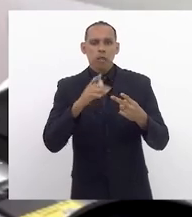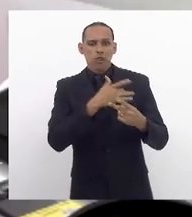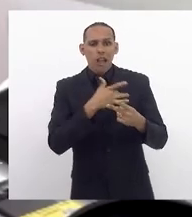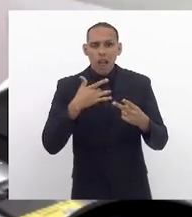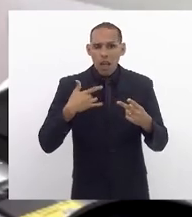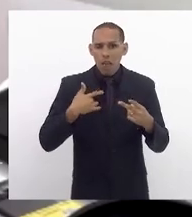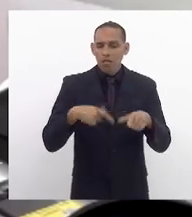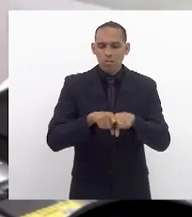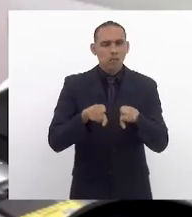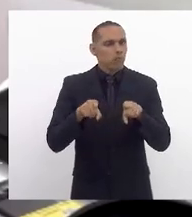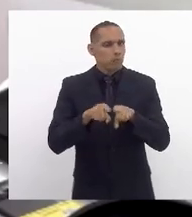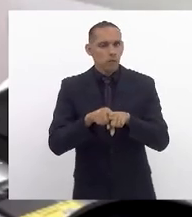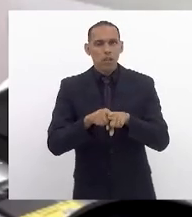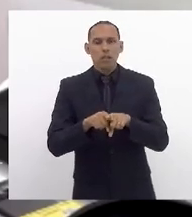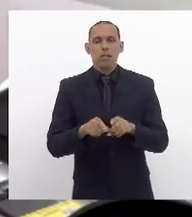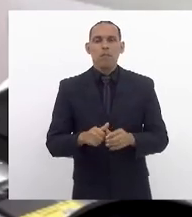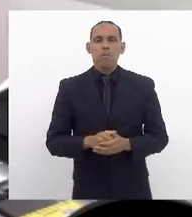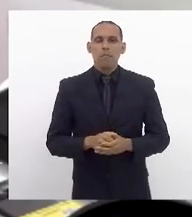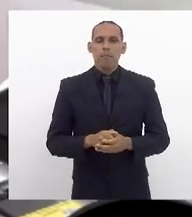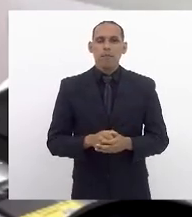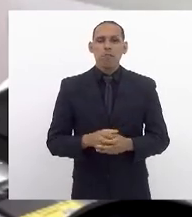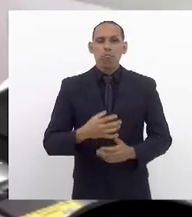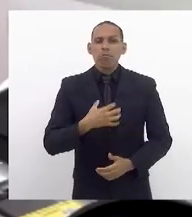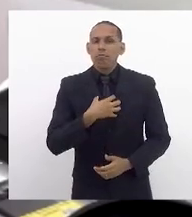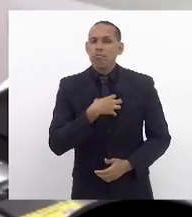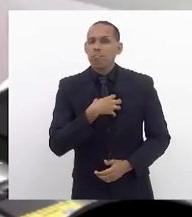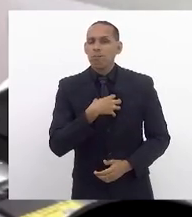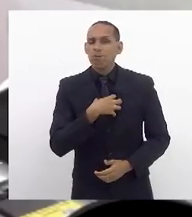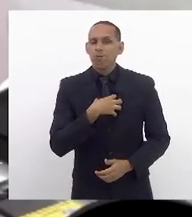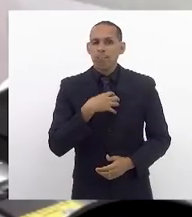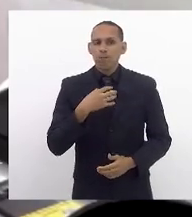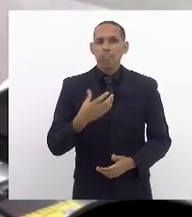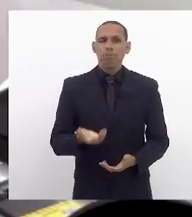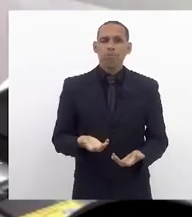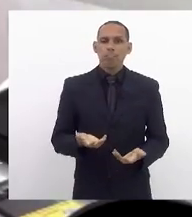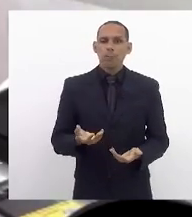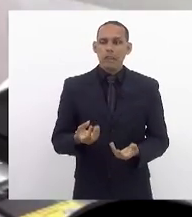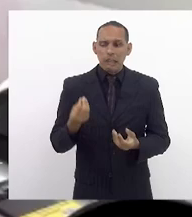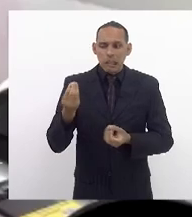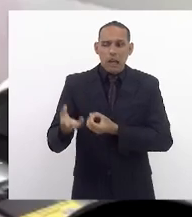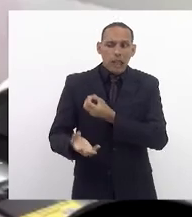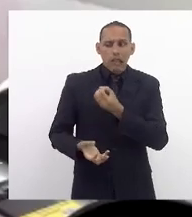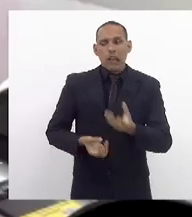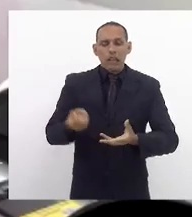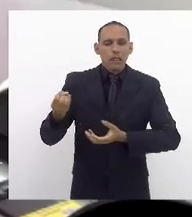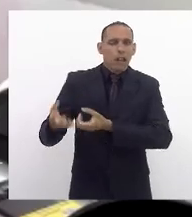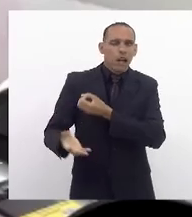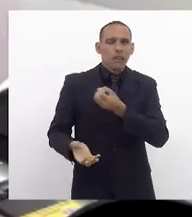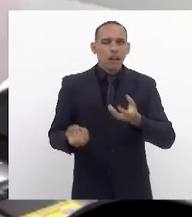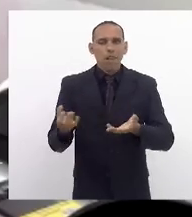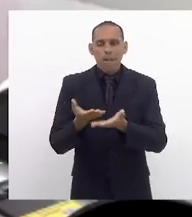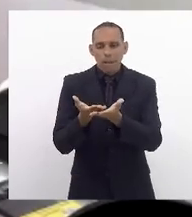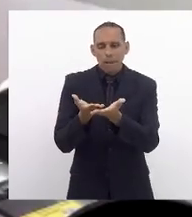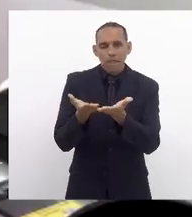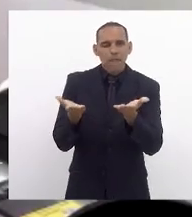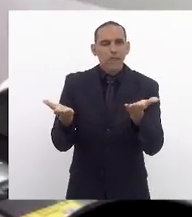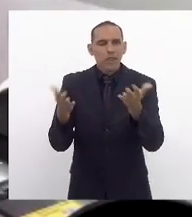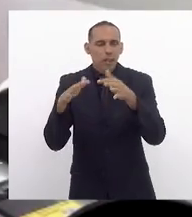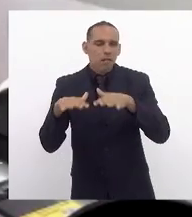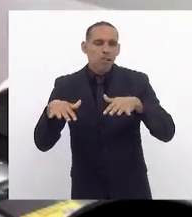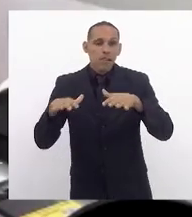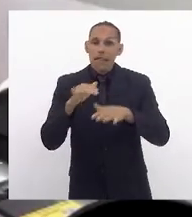saúde também, né, de forma a contemplar a esses servidores,